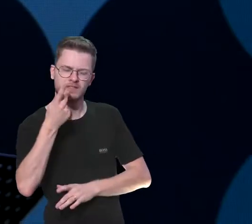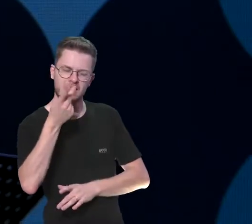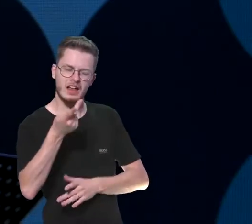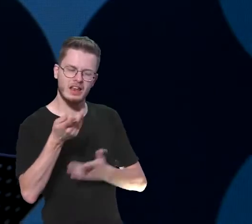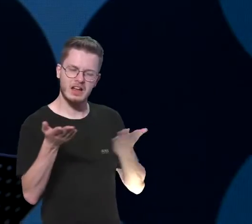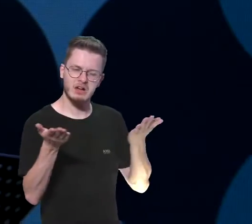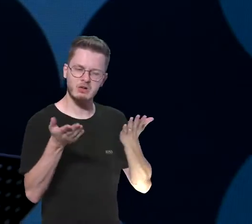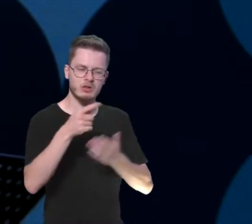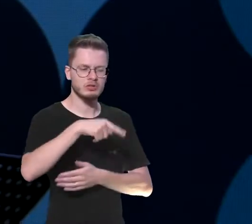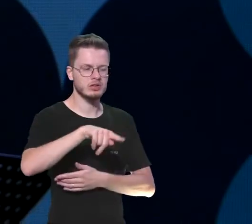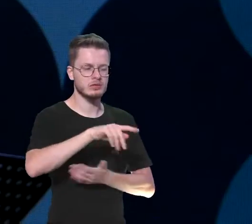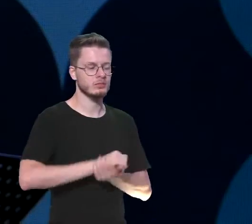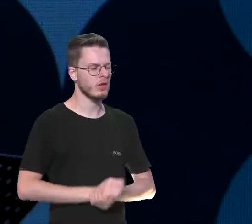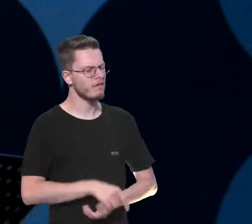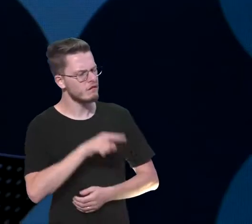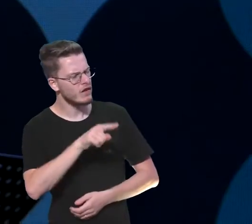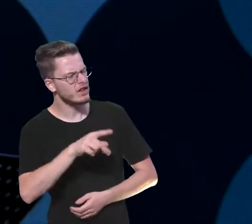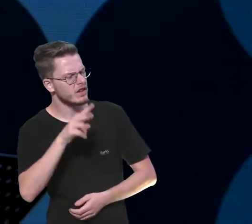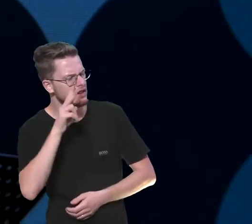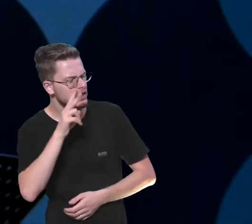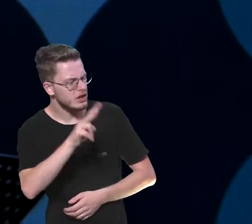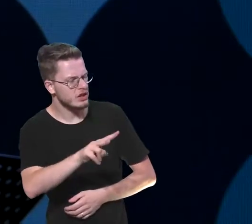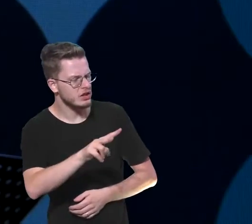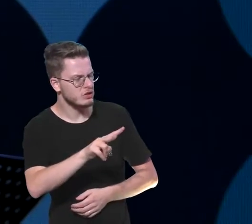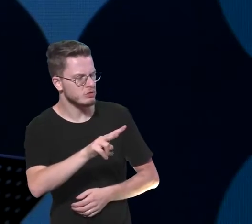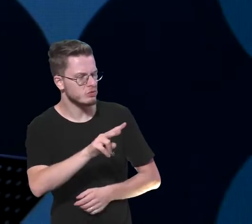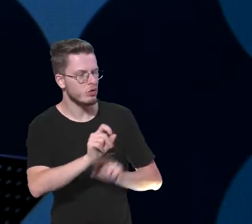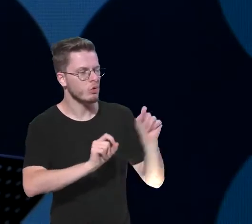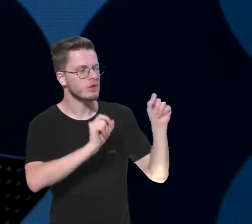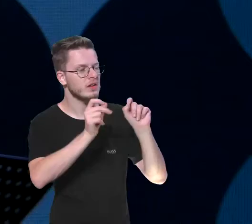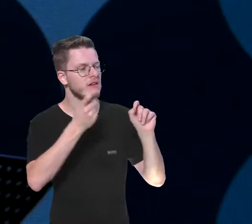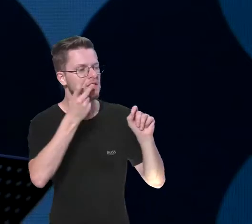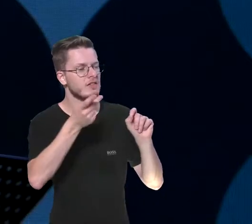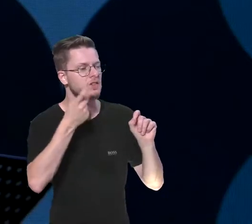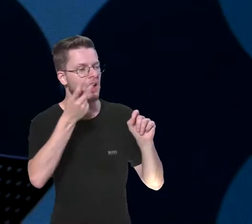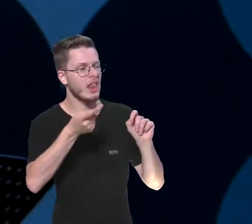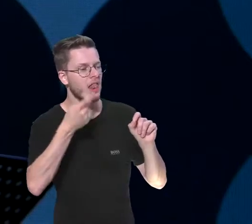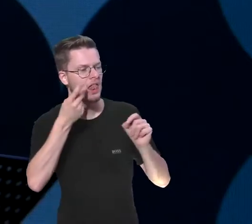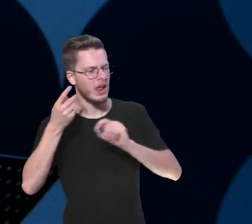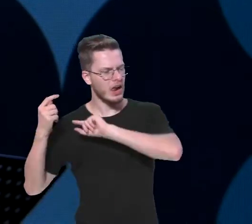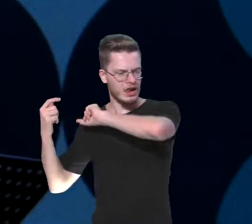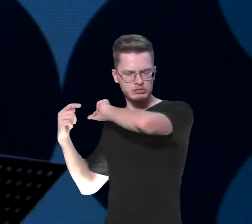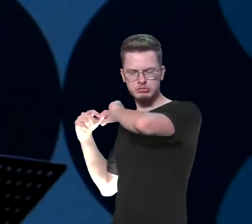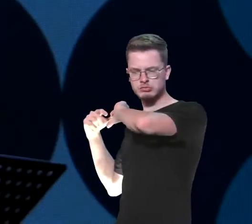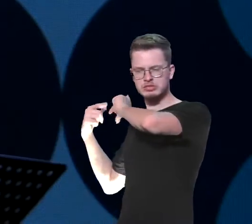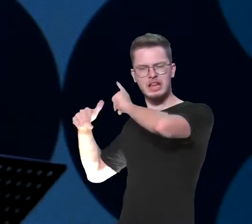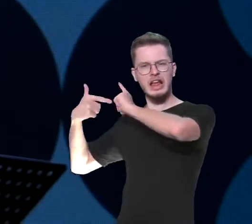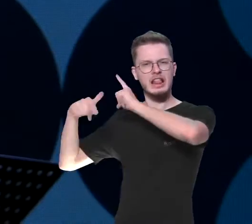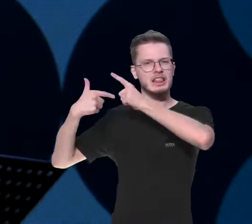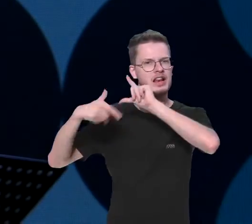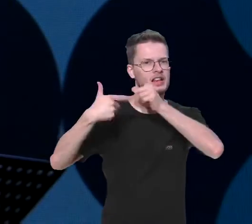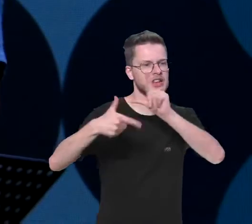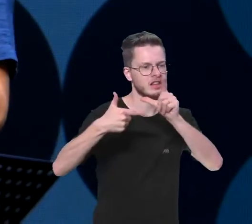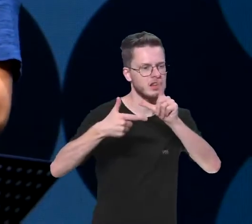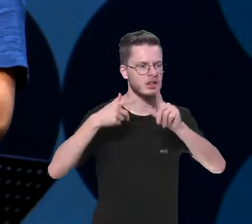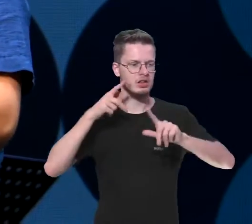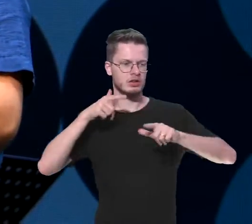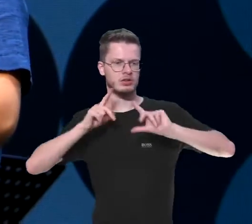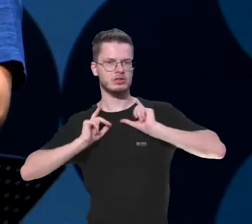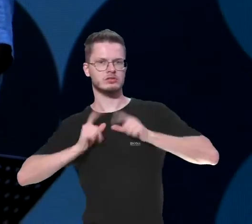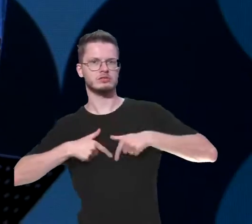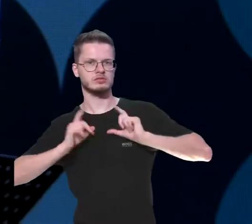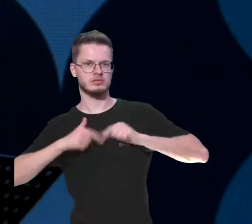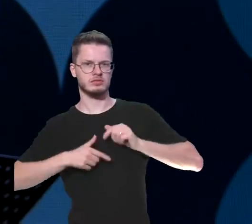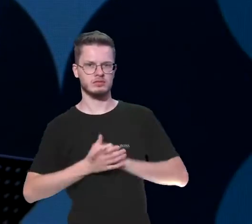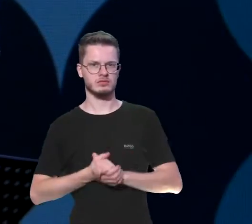o que foi dito aos antigos. Aqui ele não está falando da Bíblia, aqui ele não está falando do que Moisés falou, ele está falando de um